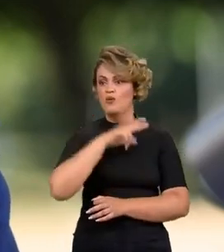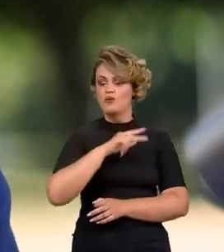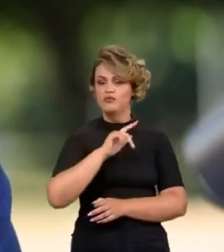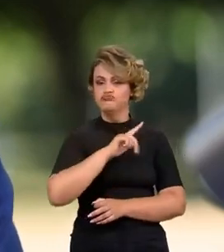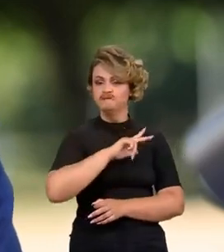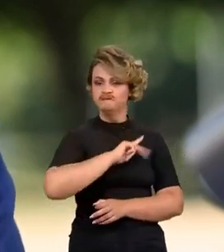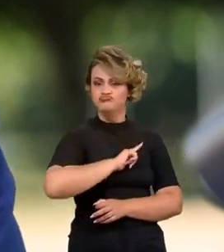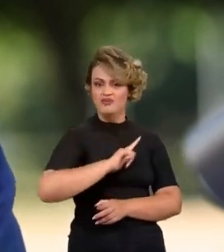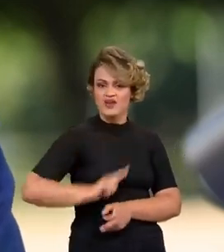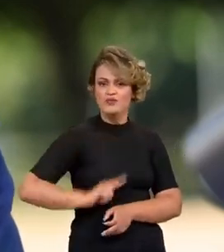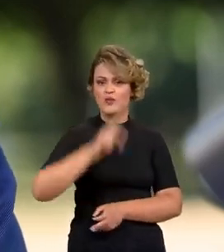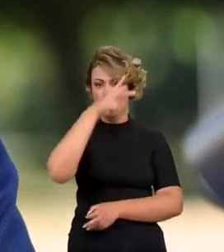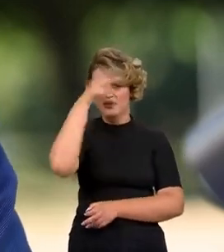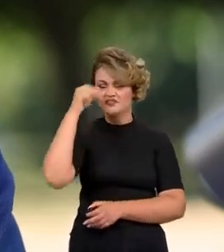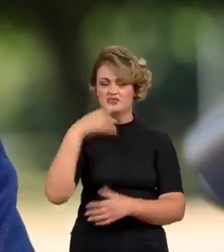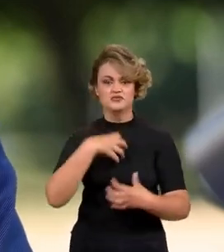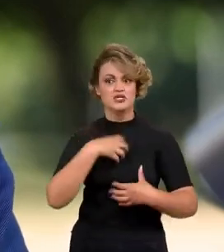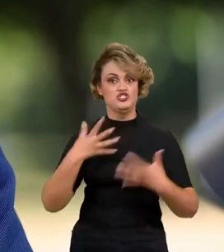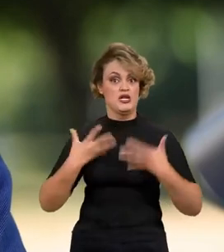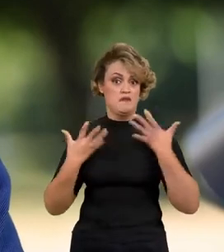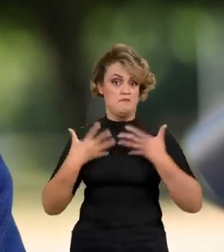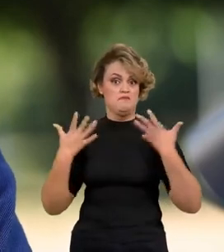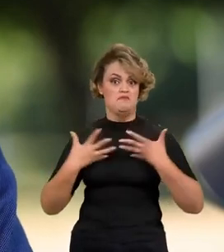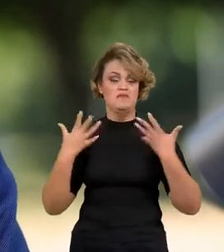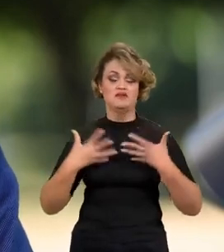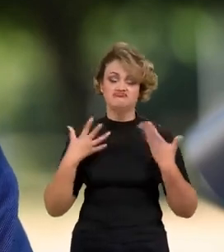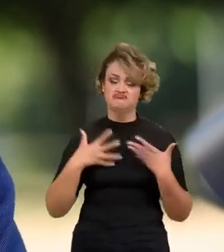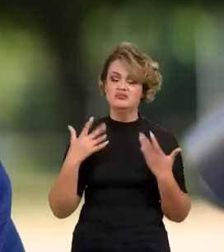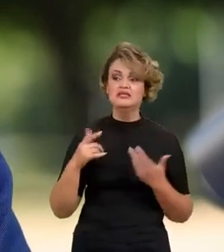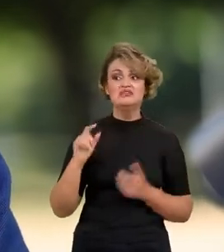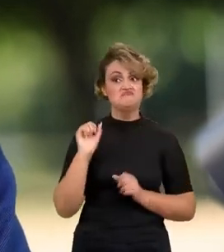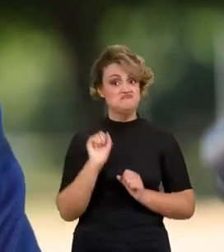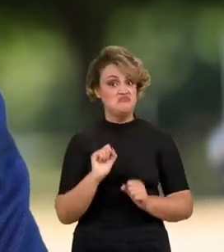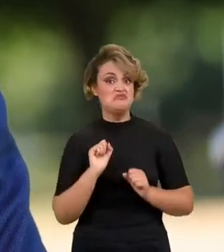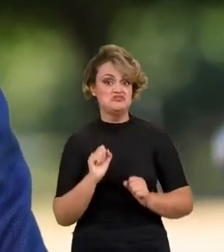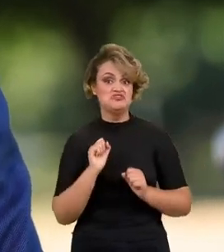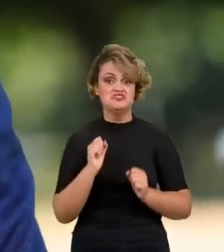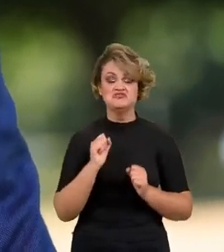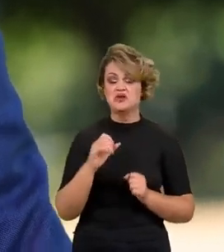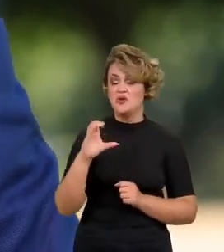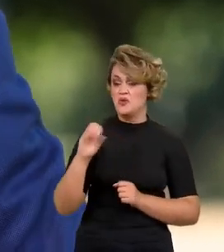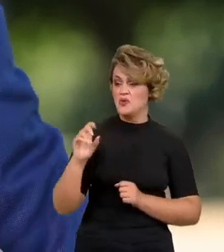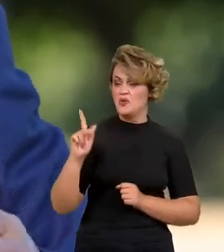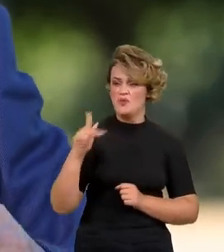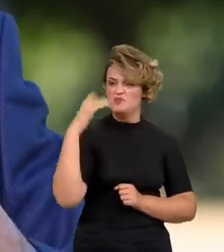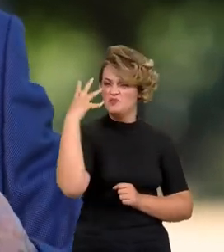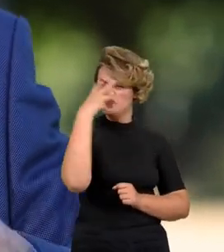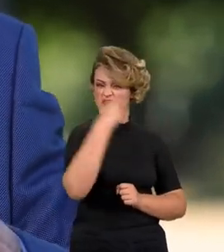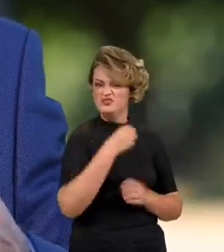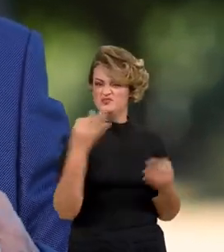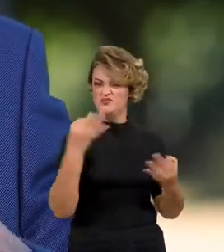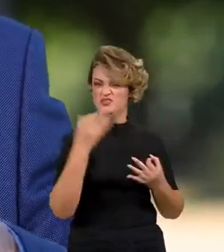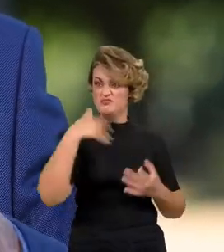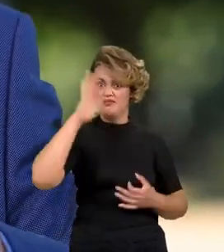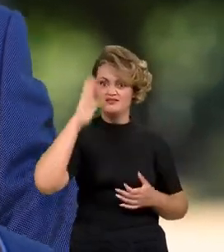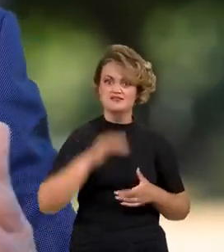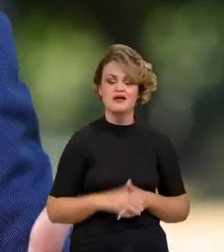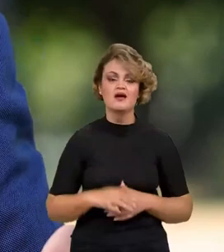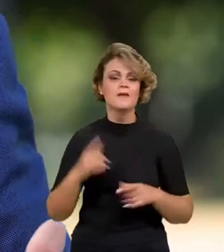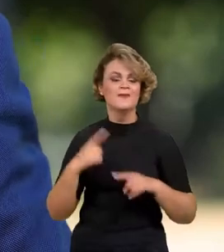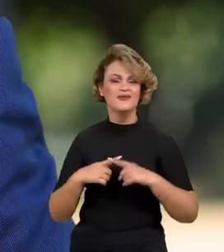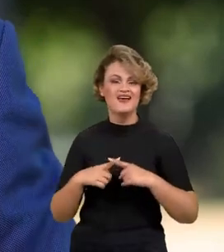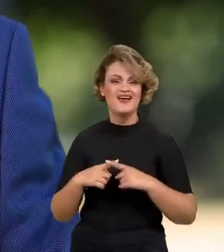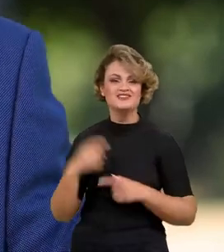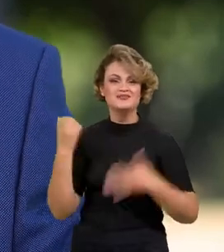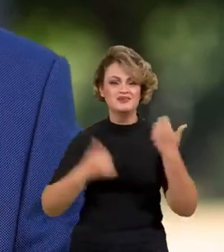motivado e eu acho que nós corremos o risco de fazer a cop mais bonita que já foi feita porque uma coisa é discutia Amazônia